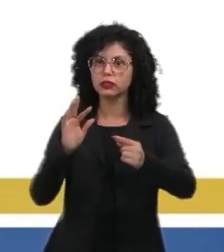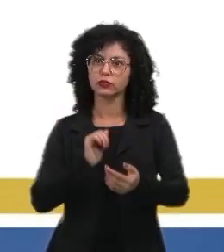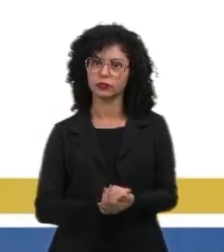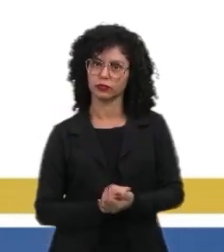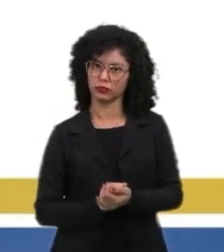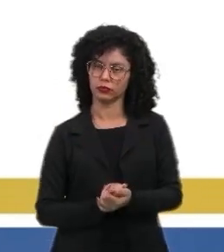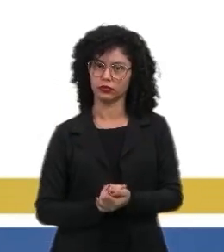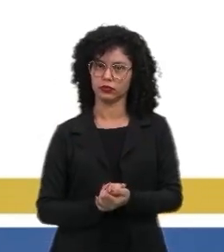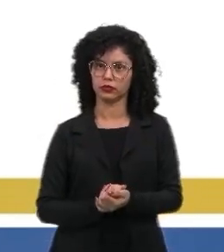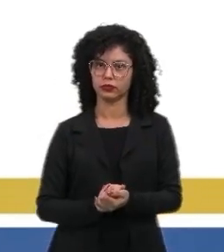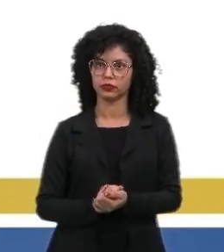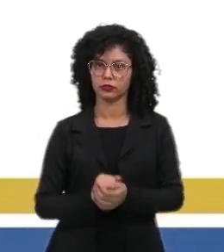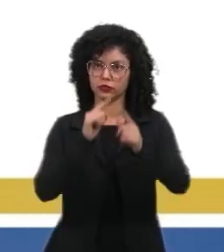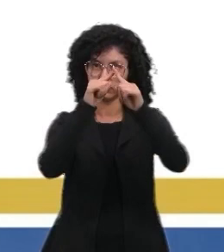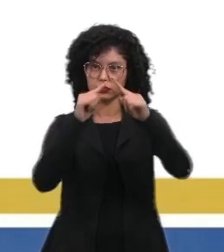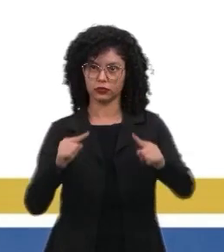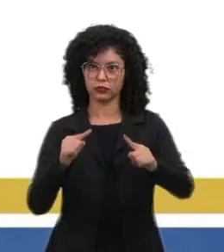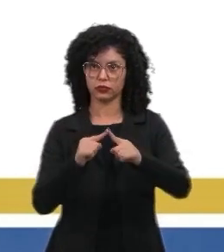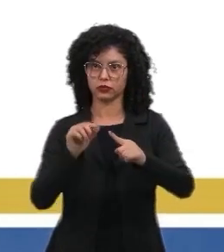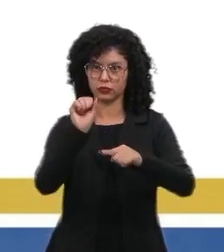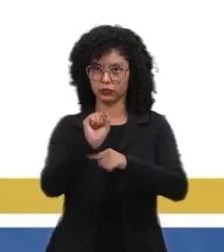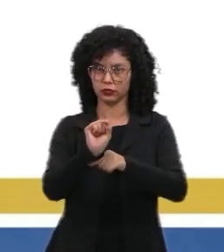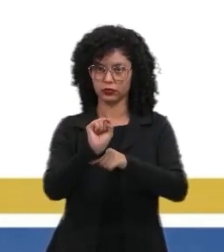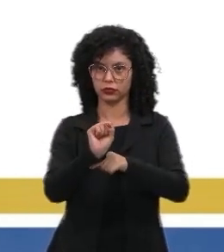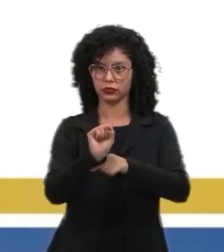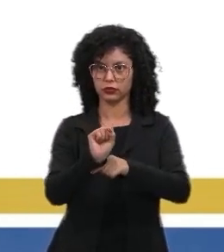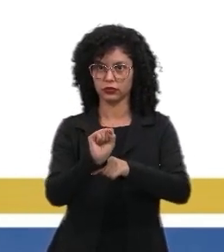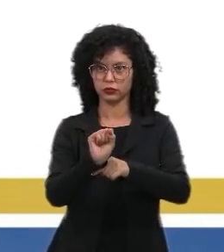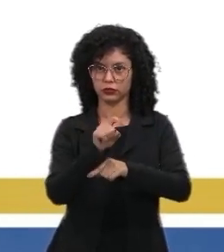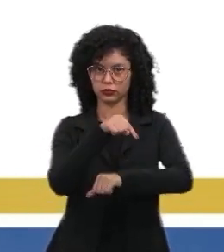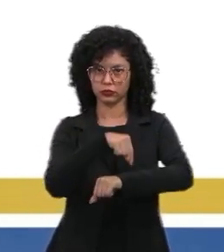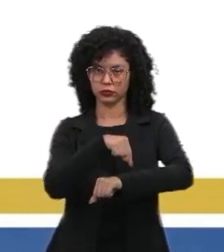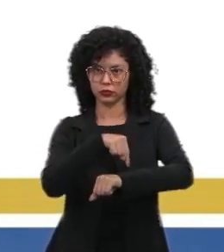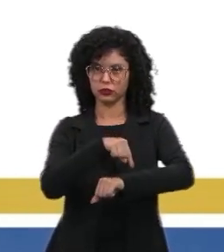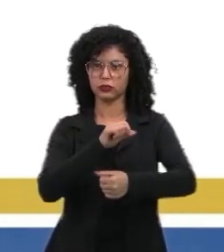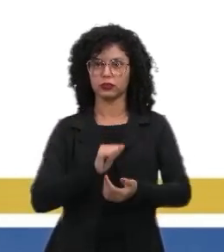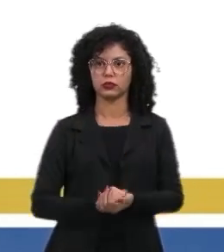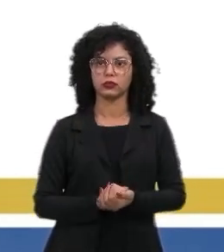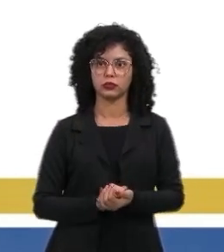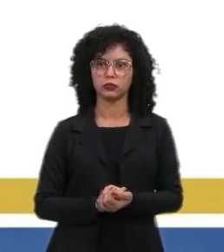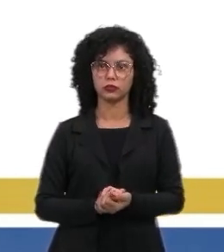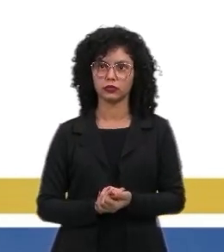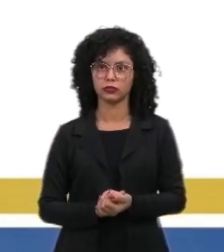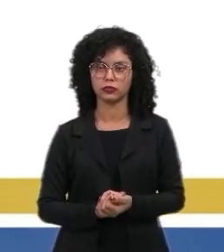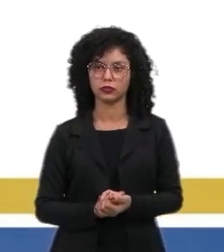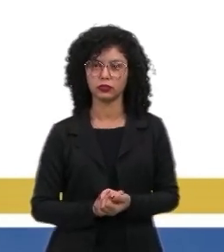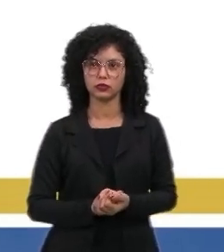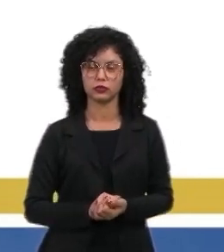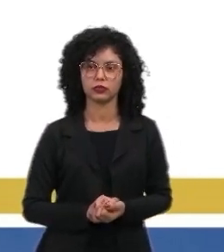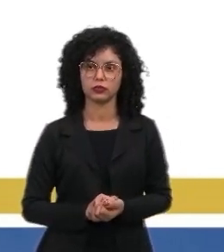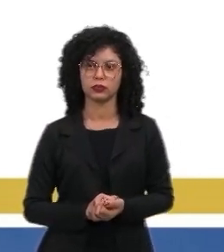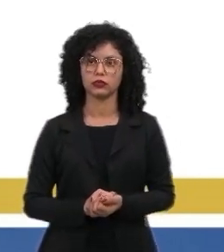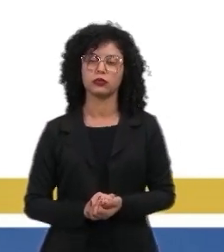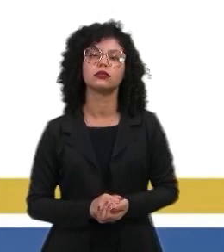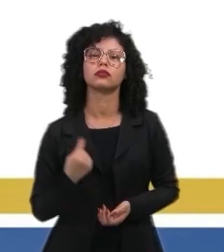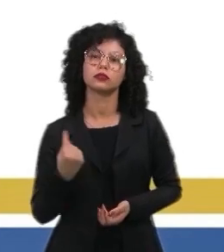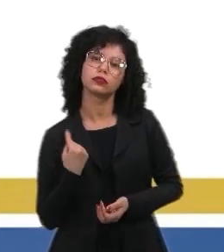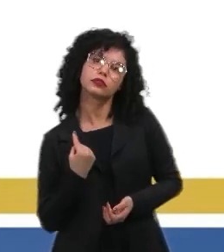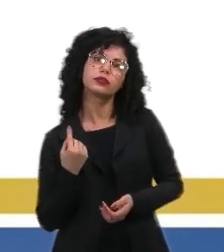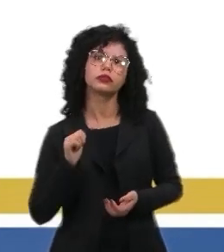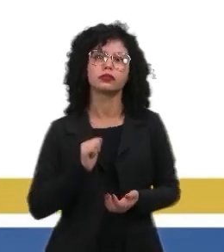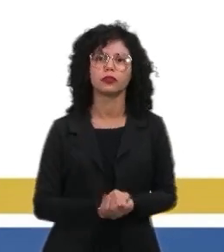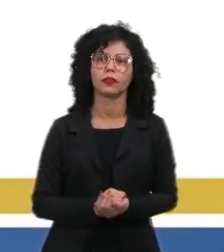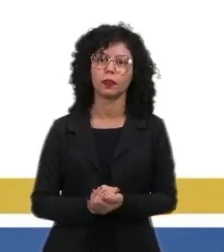quê? Temos aqui a relação do tempo, que é o que queremos aqui é saber justamente do tempo. Eu posso isolar, Eu sei que